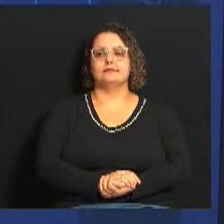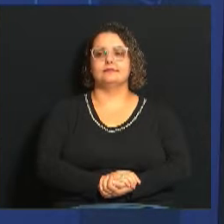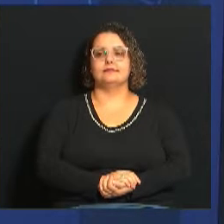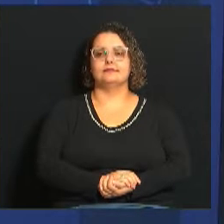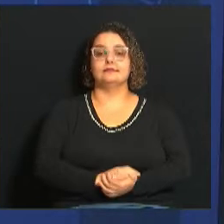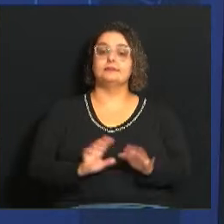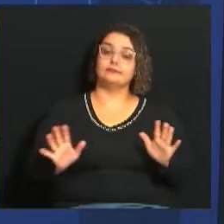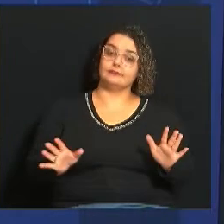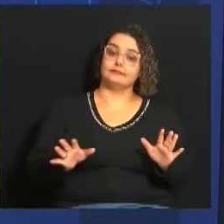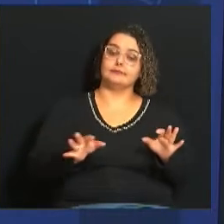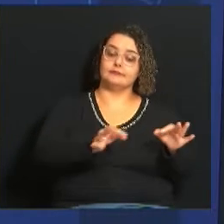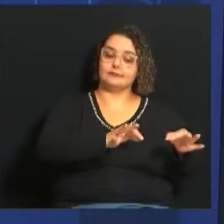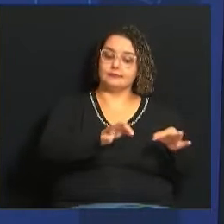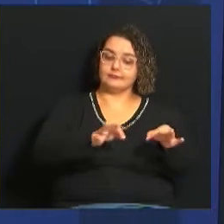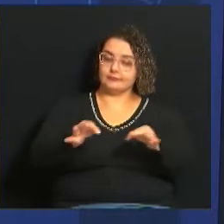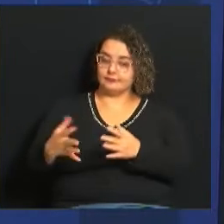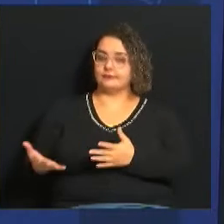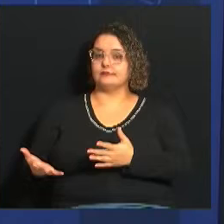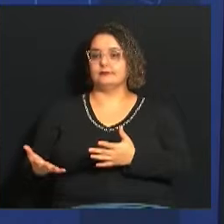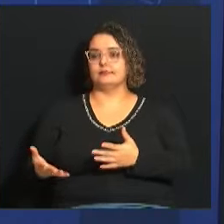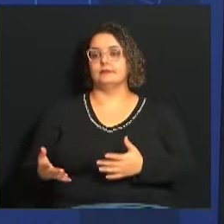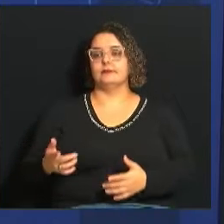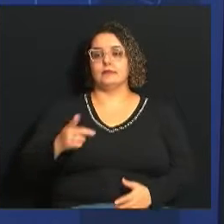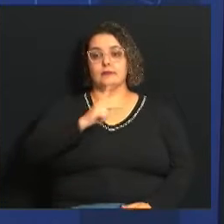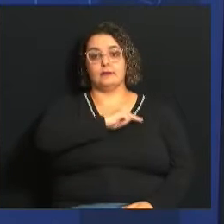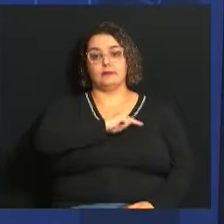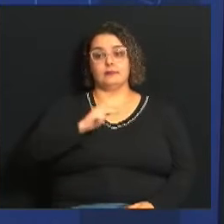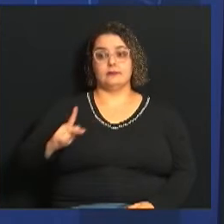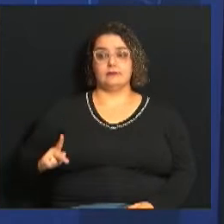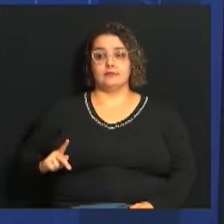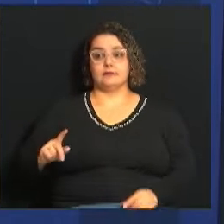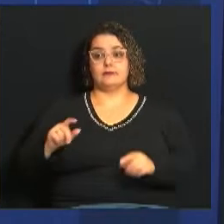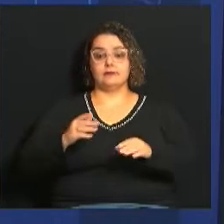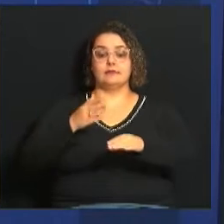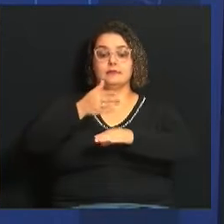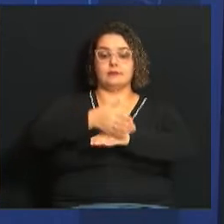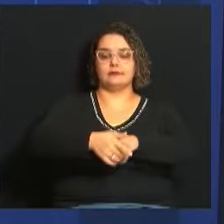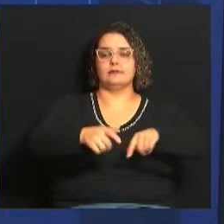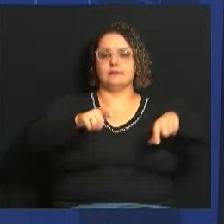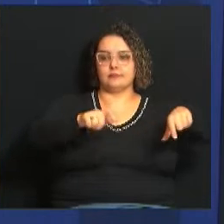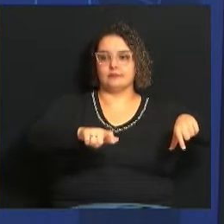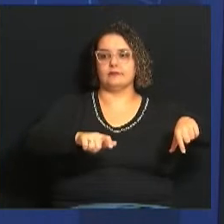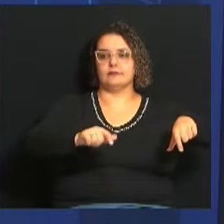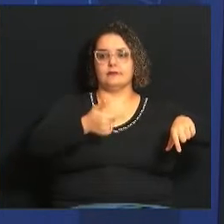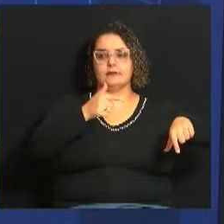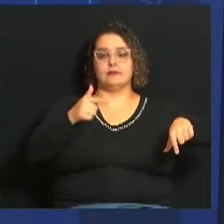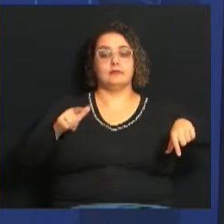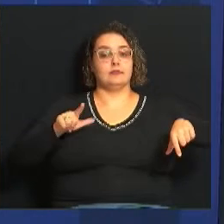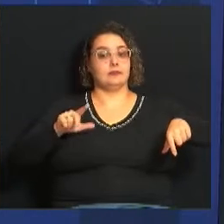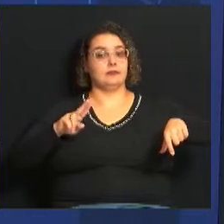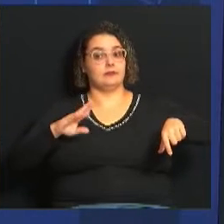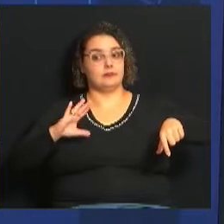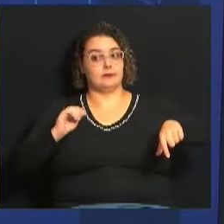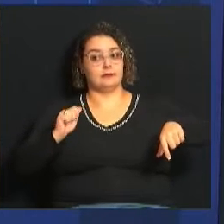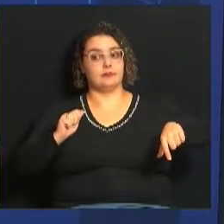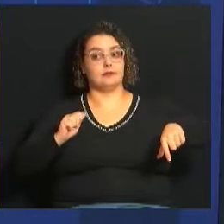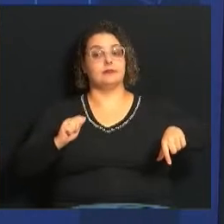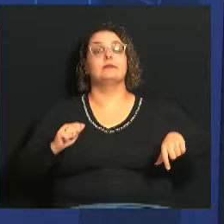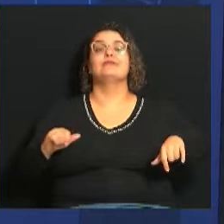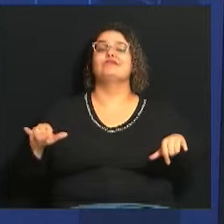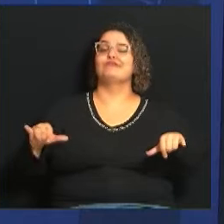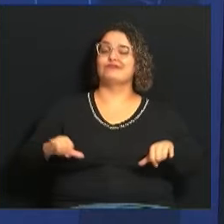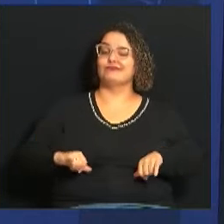Pela ordem cronológica, né? A Ponte entrou primeiro em campo sem o atacante Luca e sofreu para